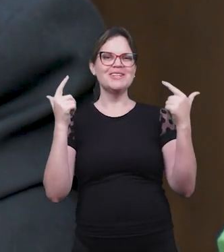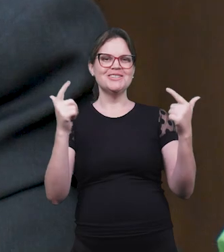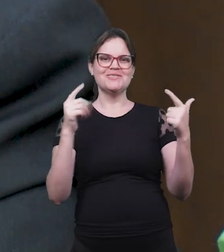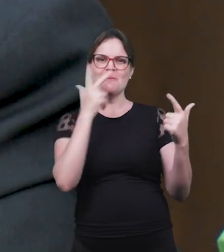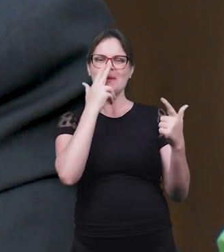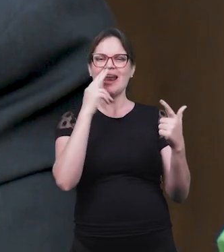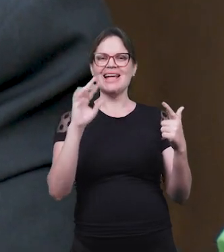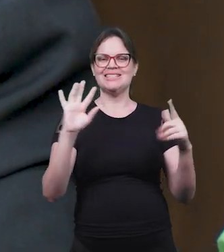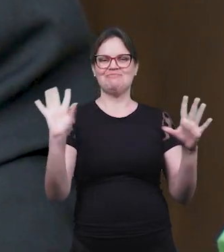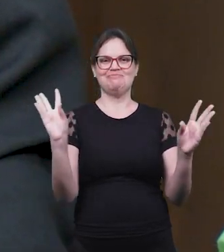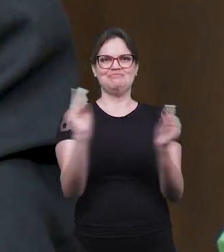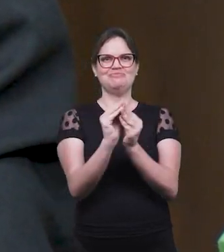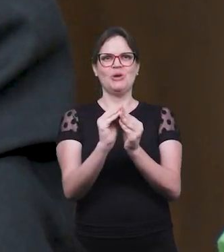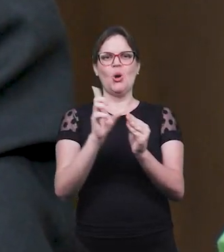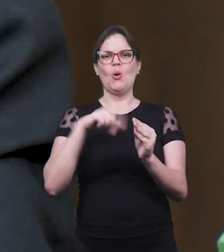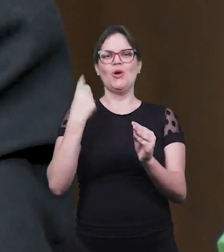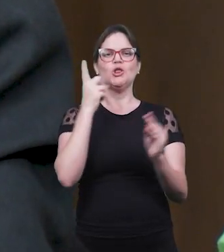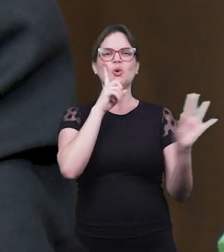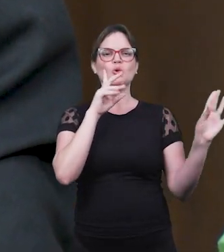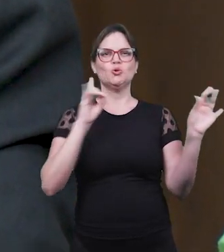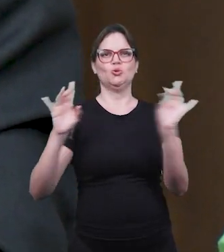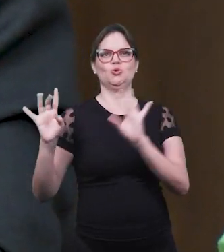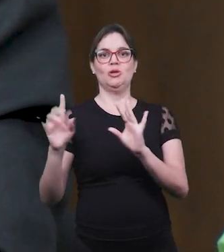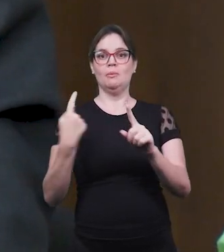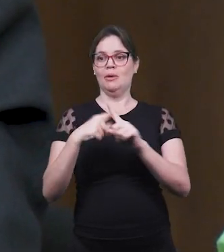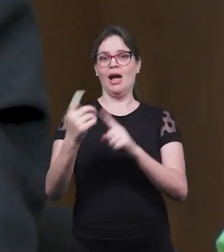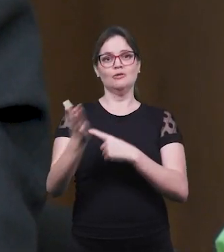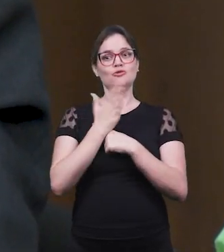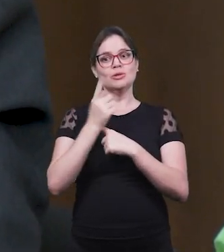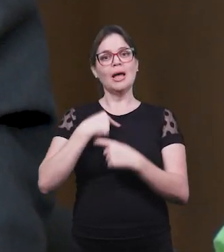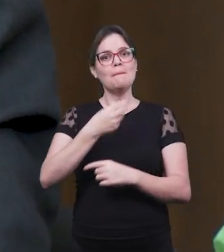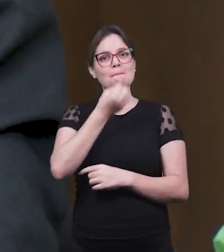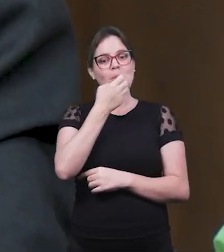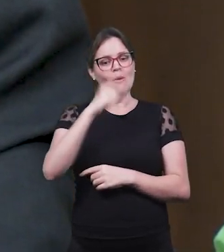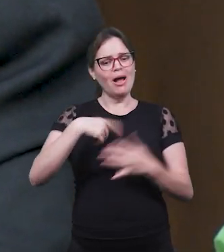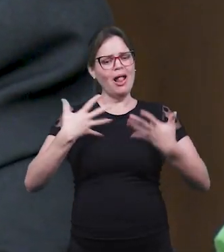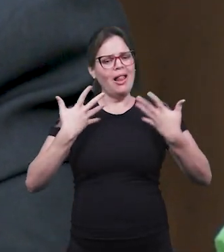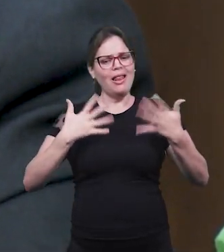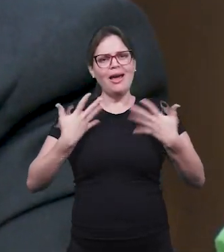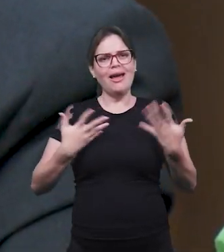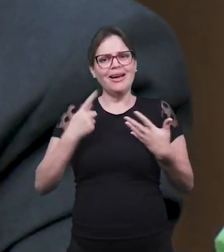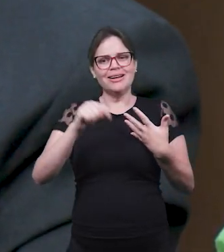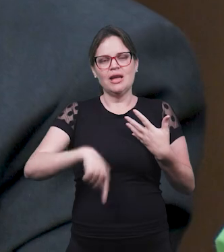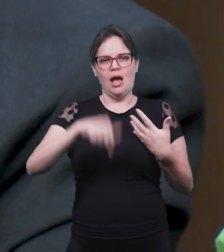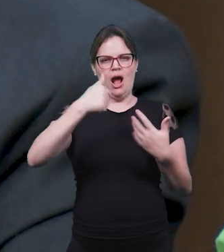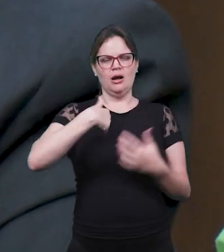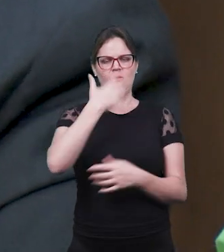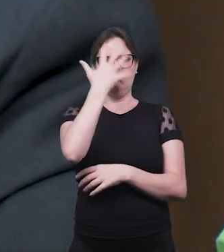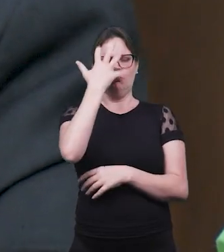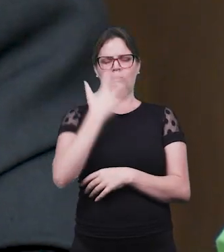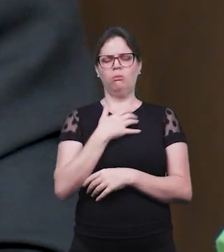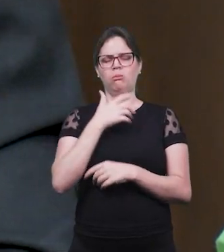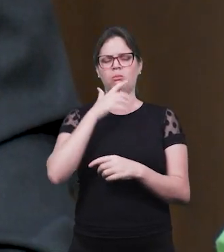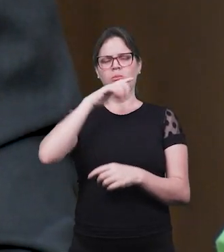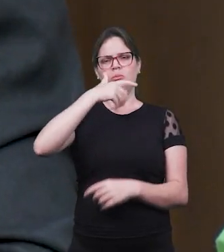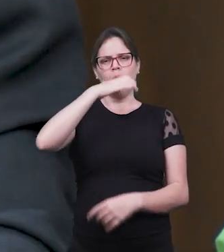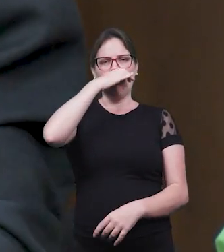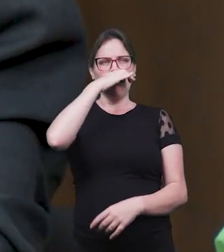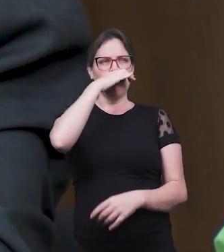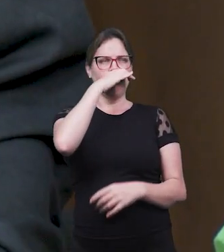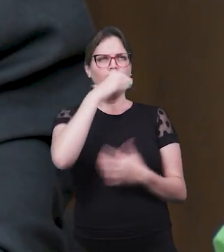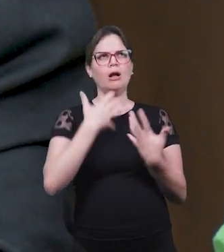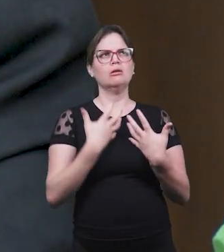resume bem o que é o nosso dia a dia. Isso ajuda. Você não vem para cá com a cara feia, cansado,